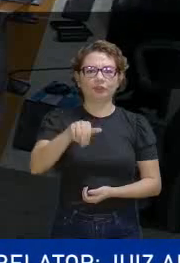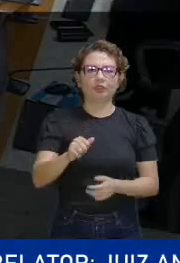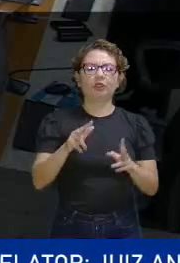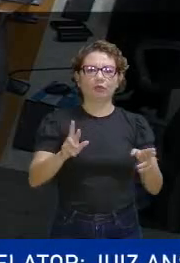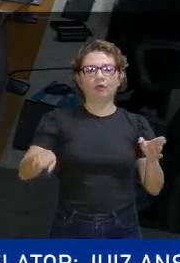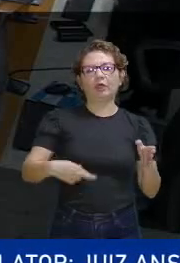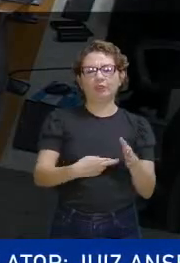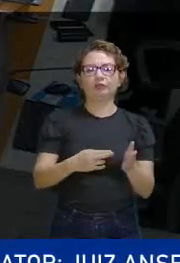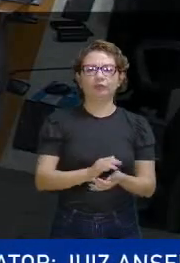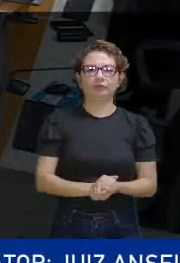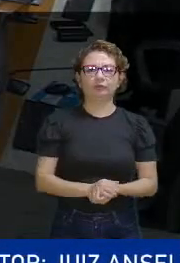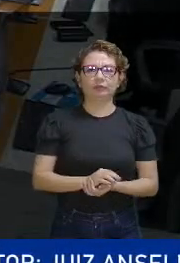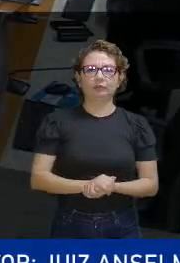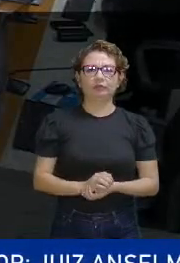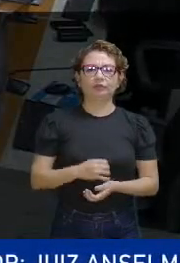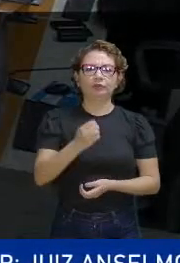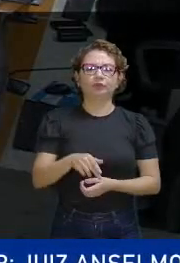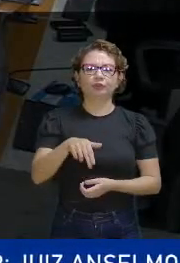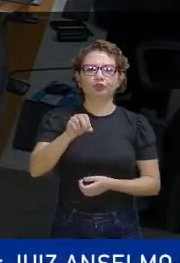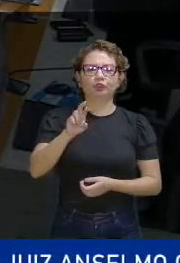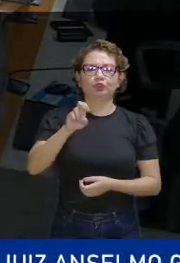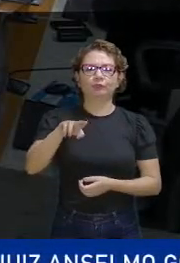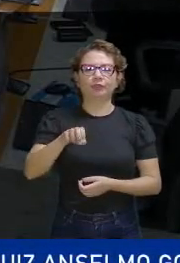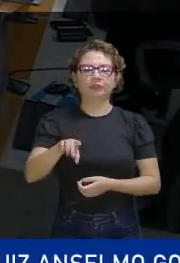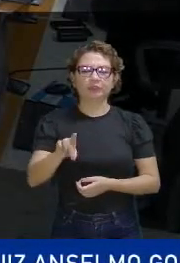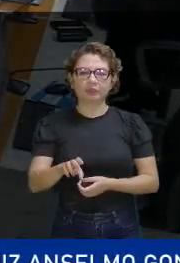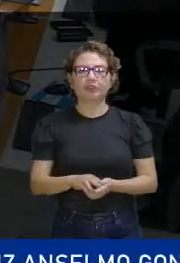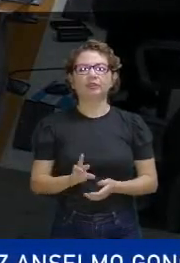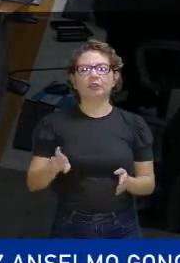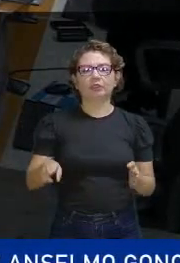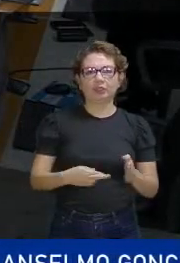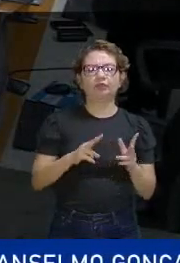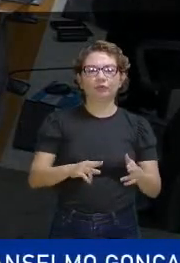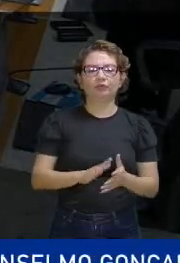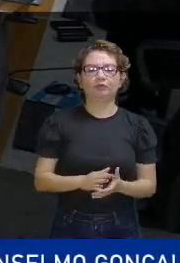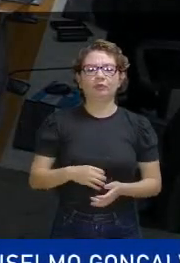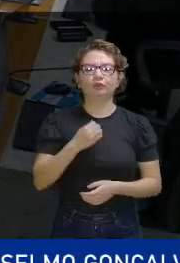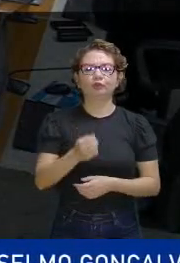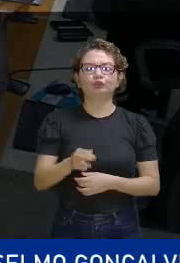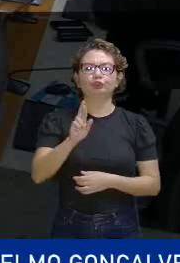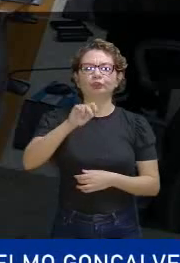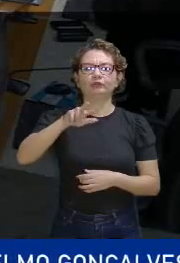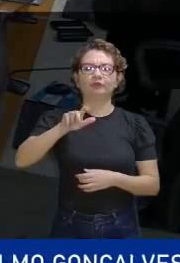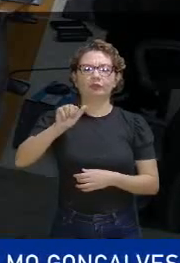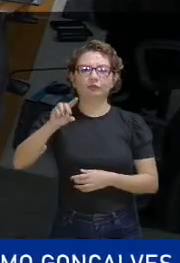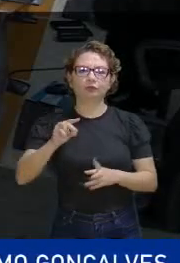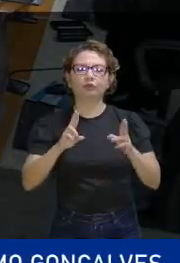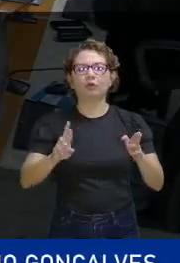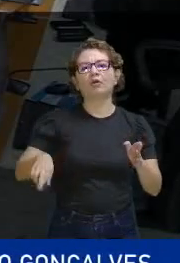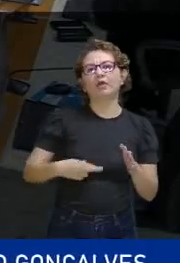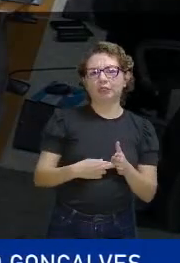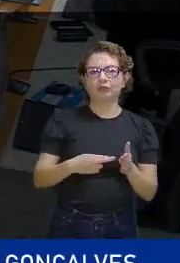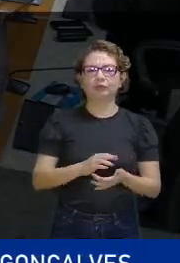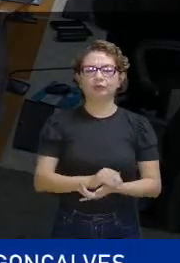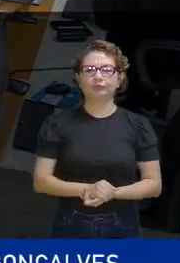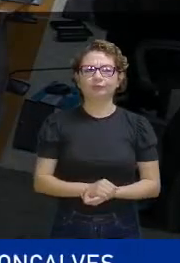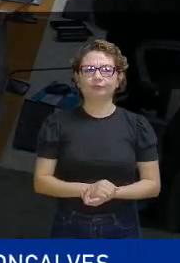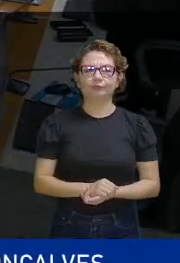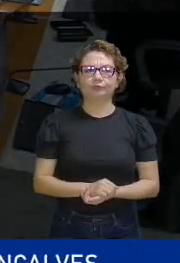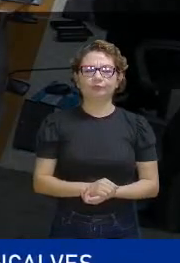ampla do plenário. doutor Normandes, Também com o relator. doutor Rivaldo. Acompanho, senhor presidente,